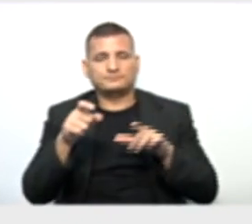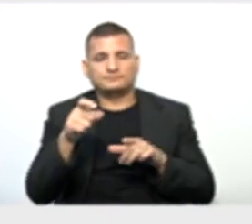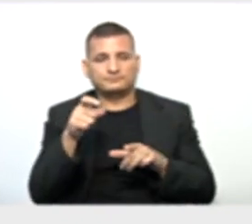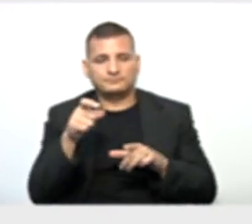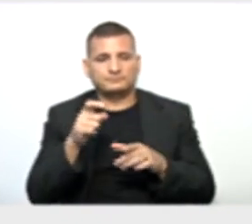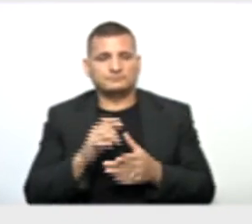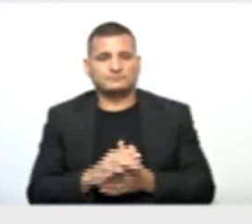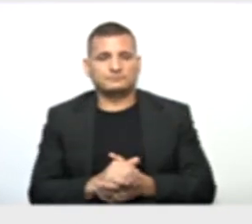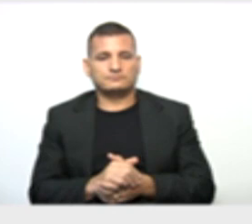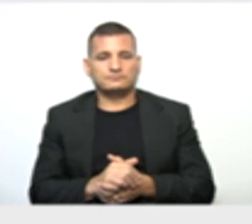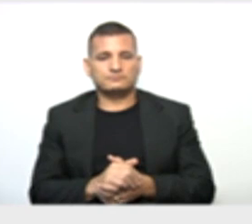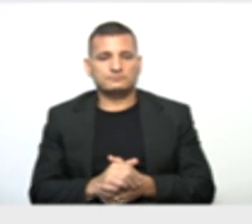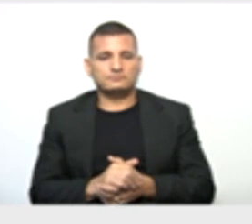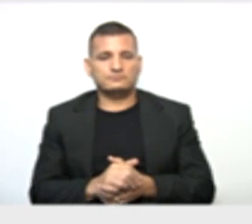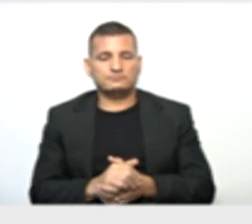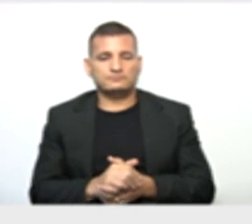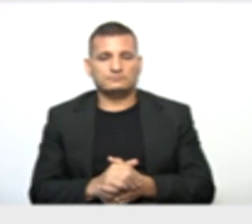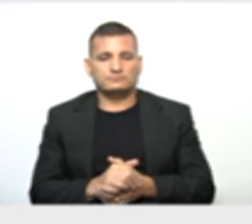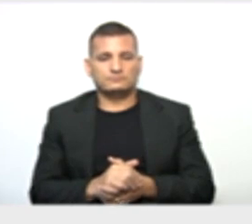x.